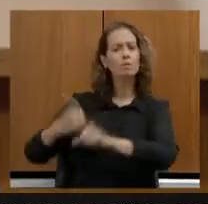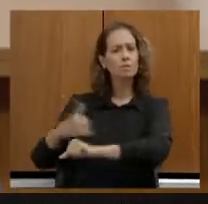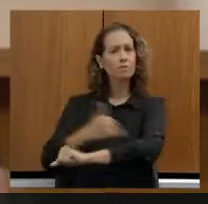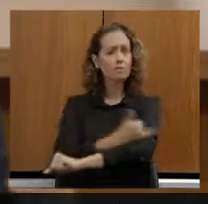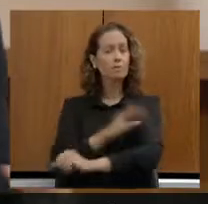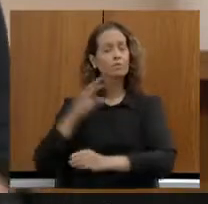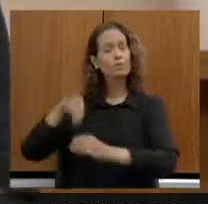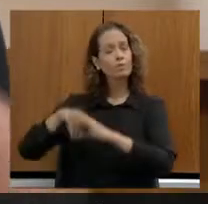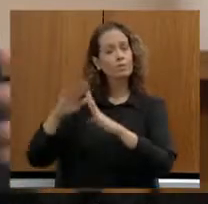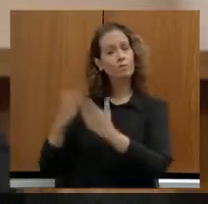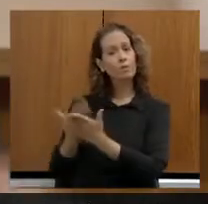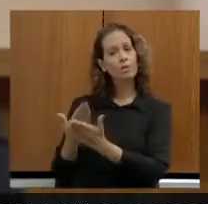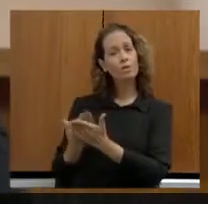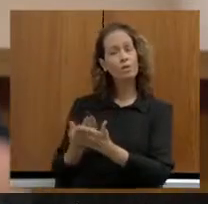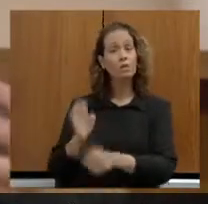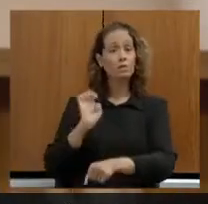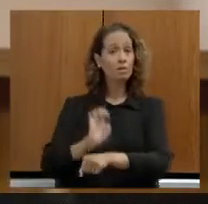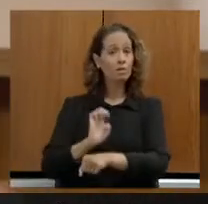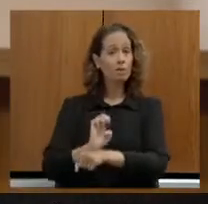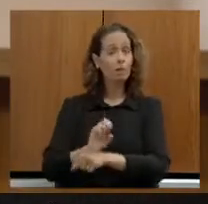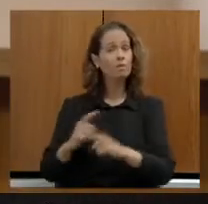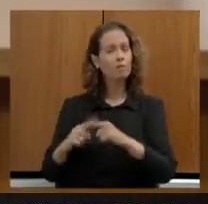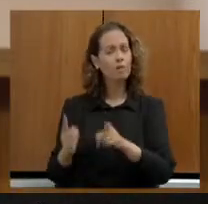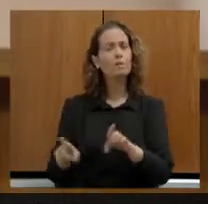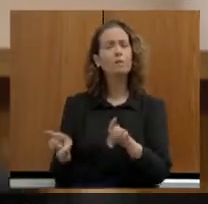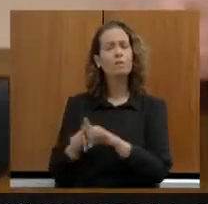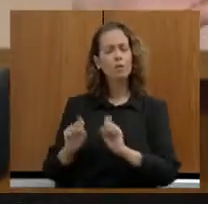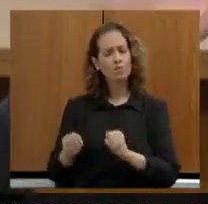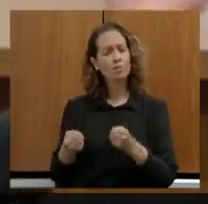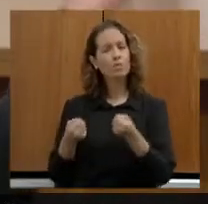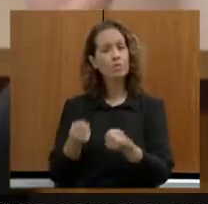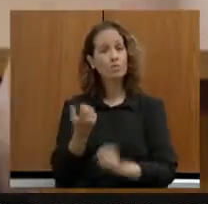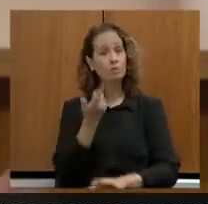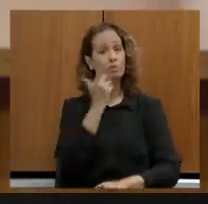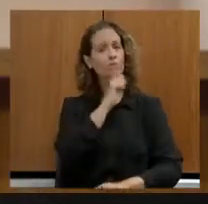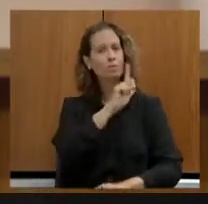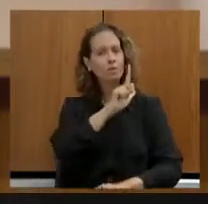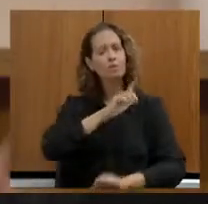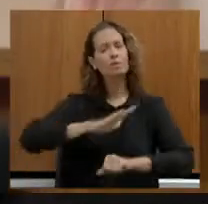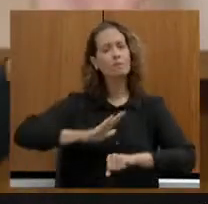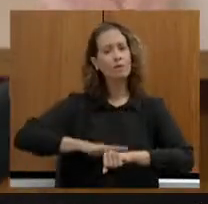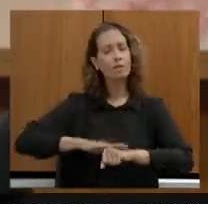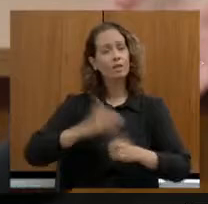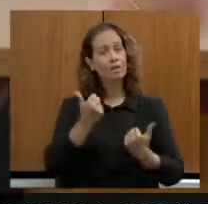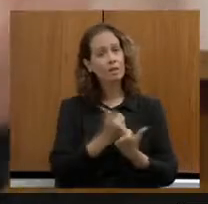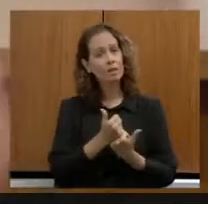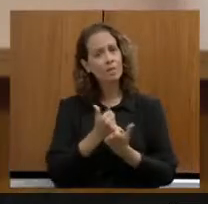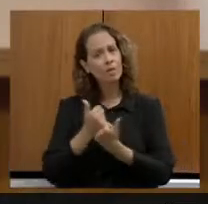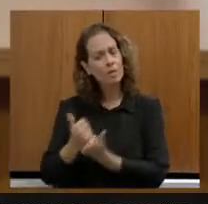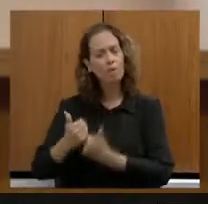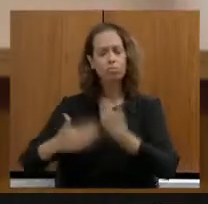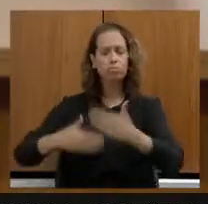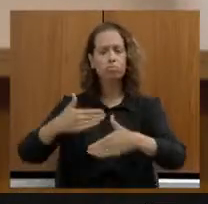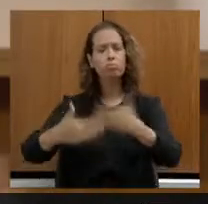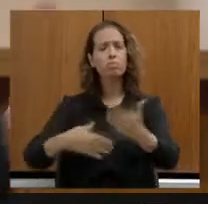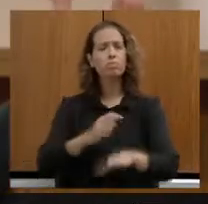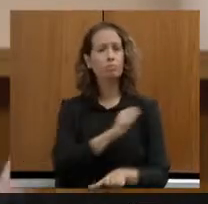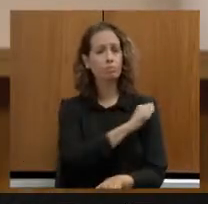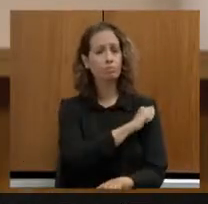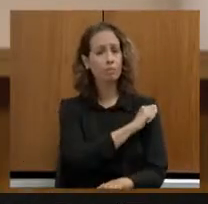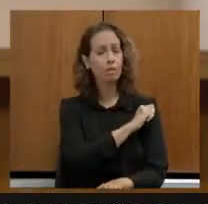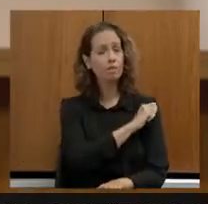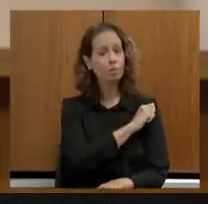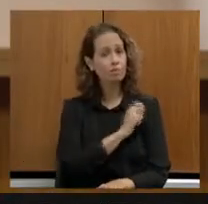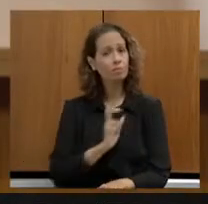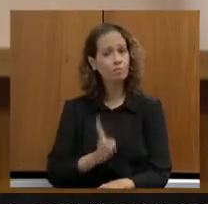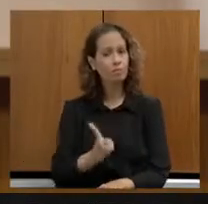das escolas não apenas estaduais mas nesse esforço nosso de o que fazer apoiar essa trajetória dos Estudantes de uma forma